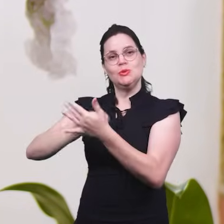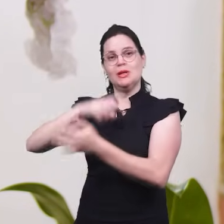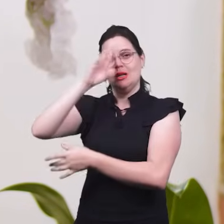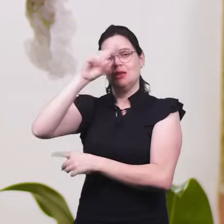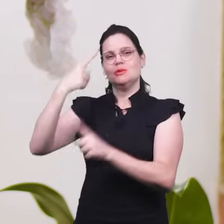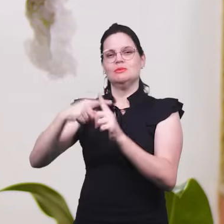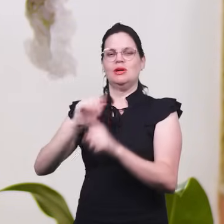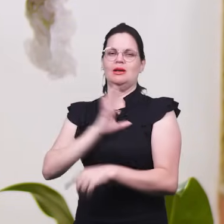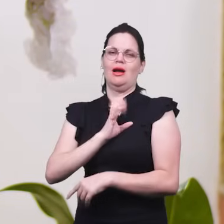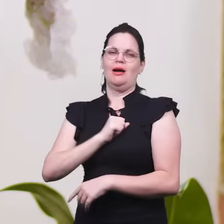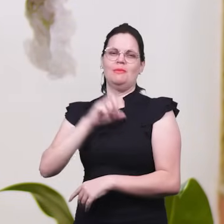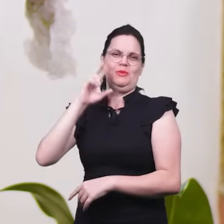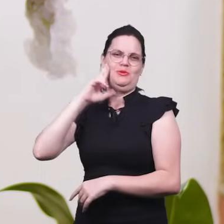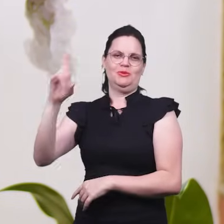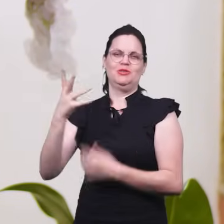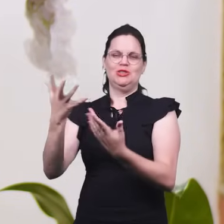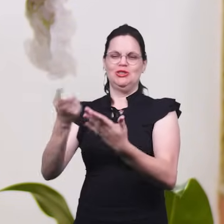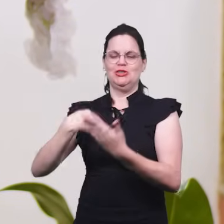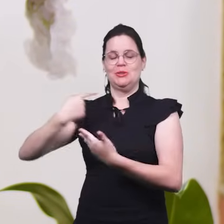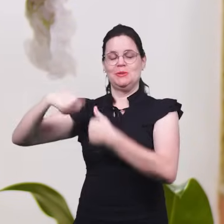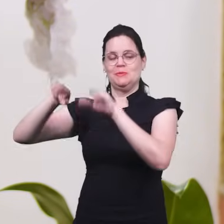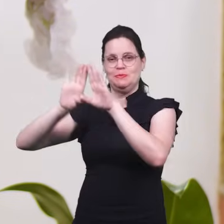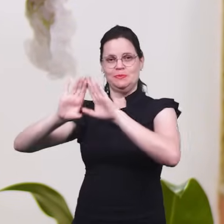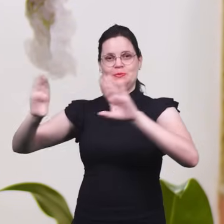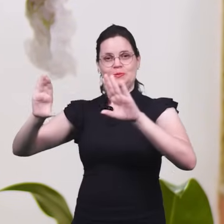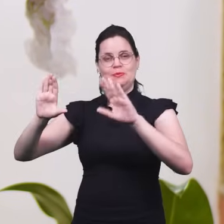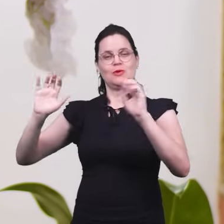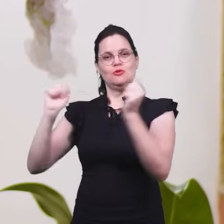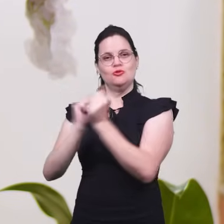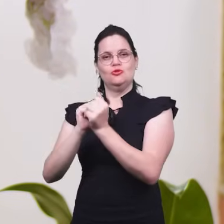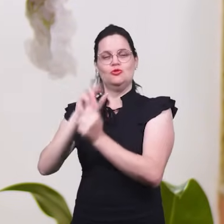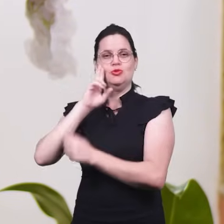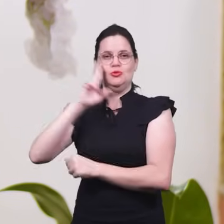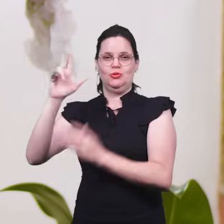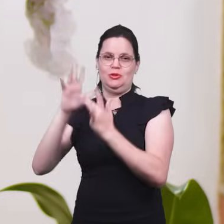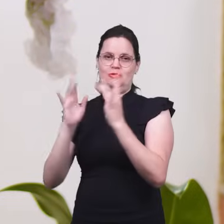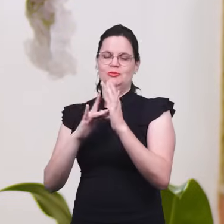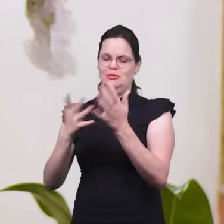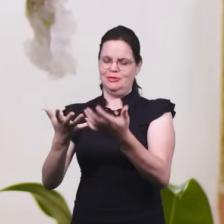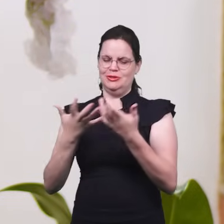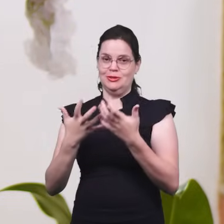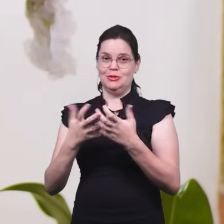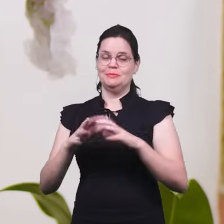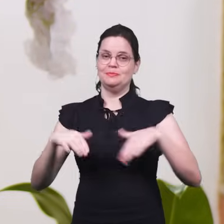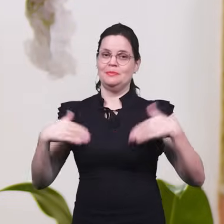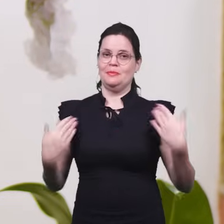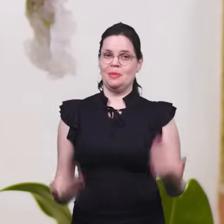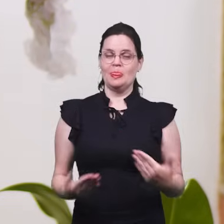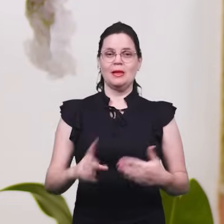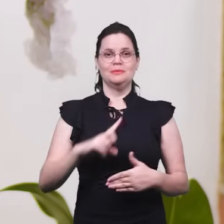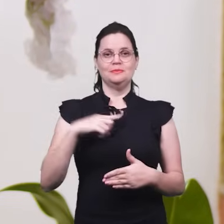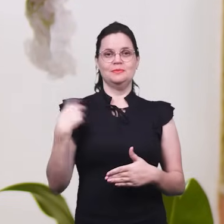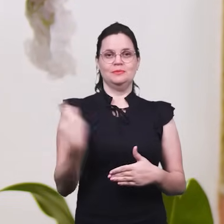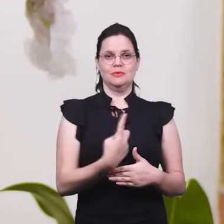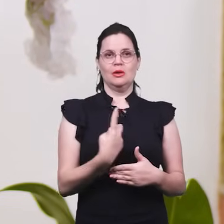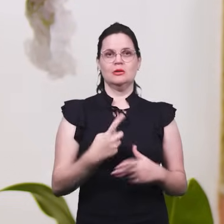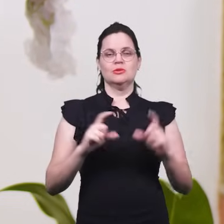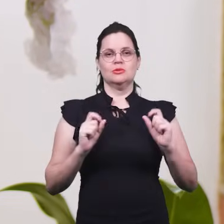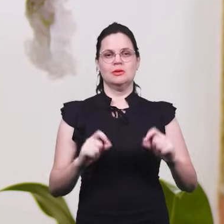nós amamos, nós queremos ir para a eternidade, ver a eternidade com o Senhor. E para isso,